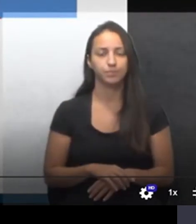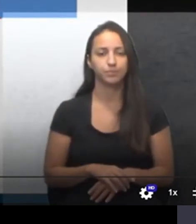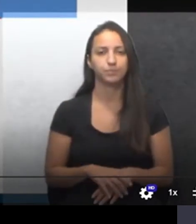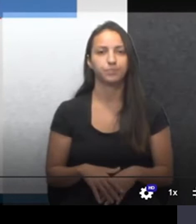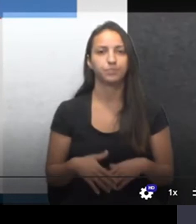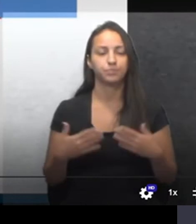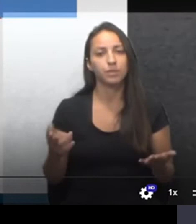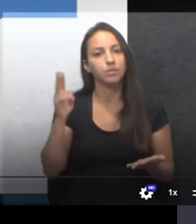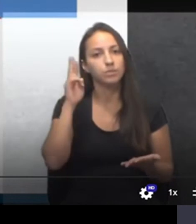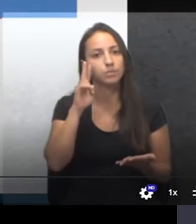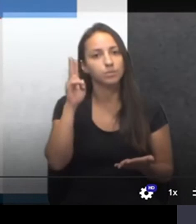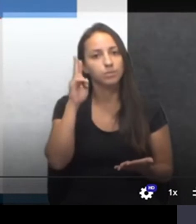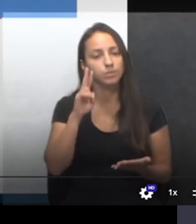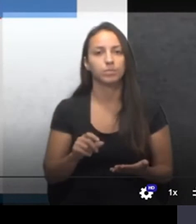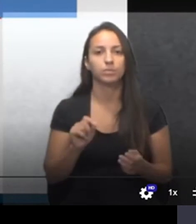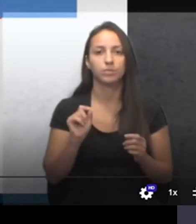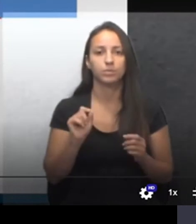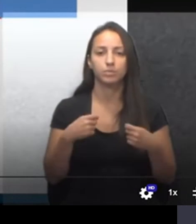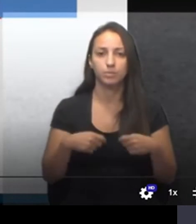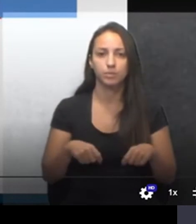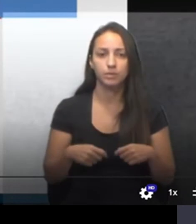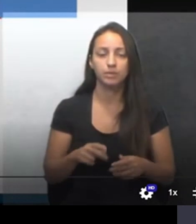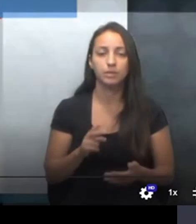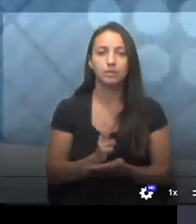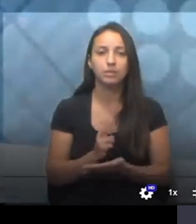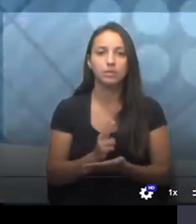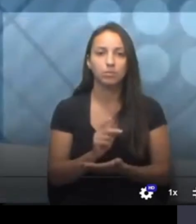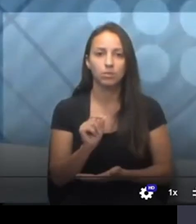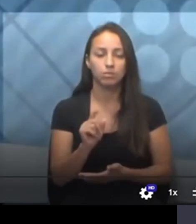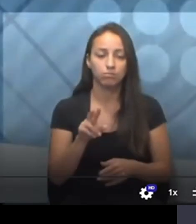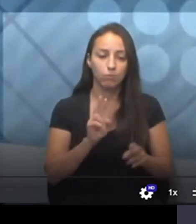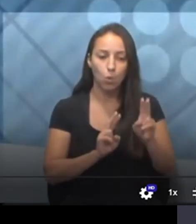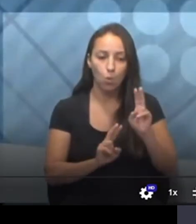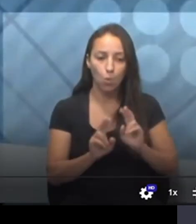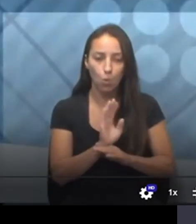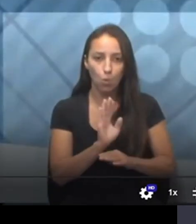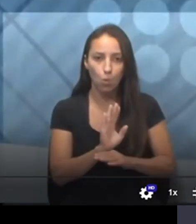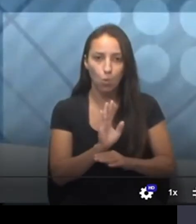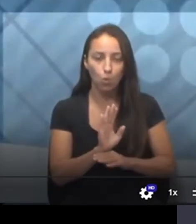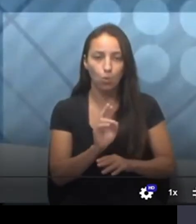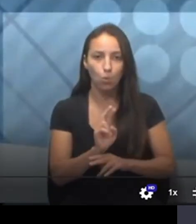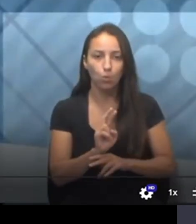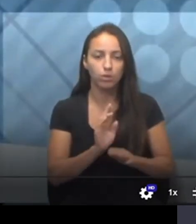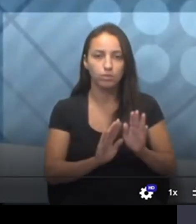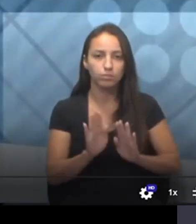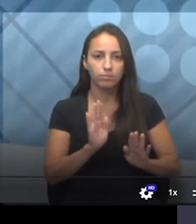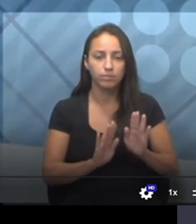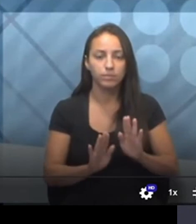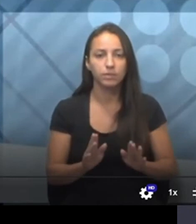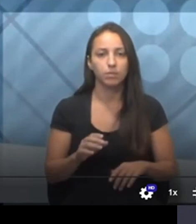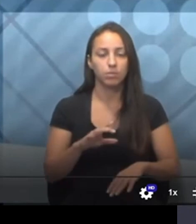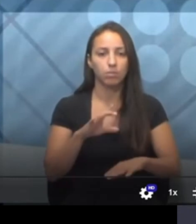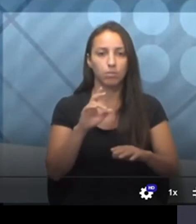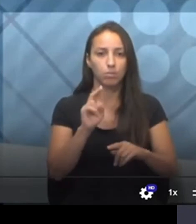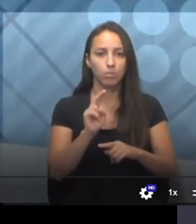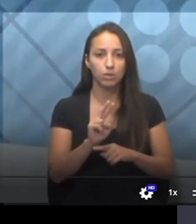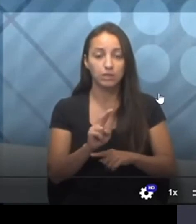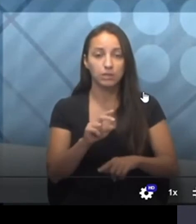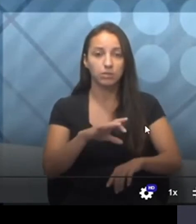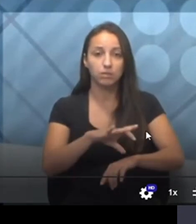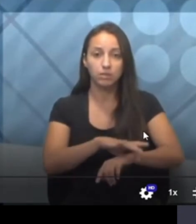mesmo? Então, nós lembramos que precisamos sempre cuidar da proteção e da segurança, que são